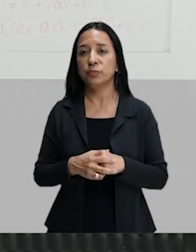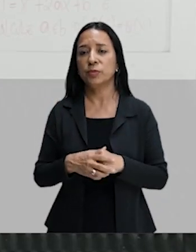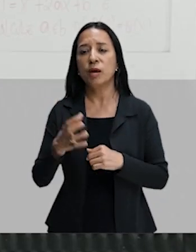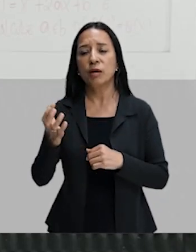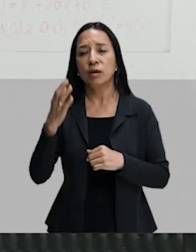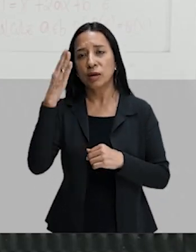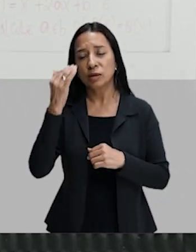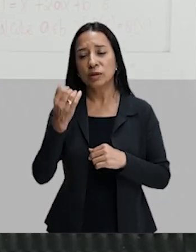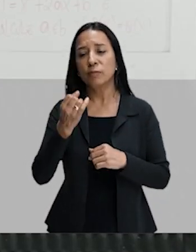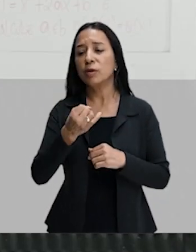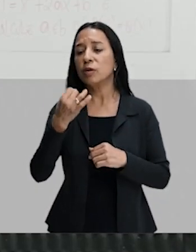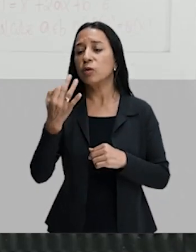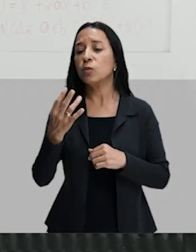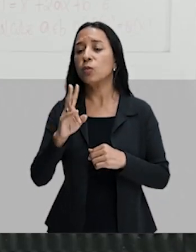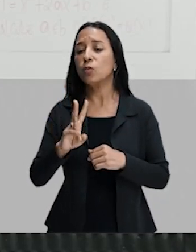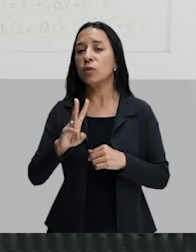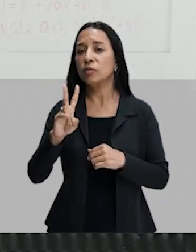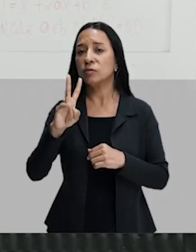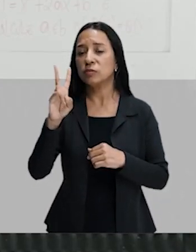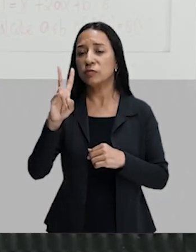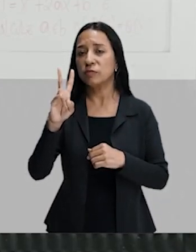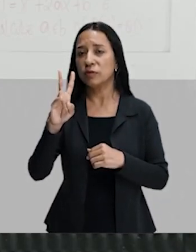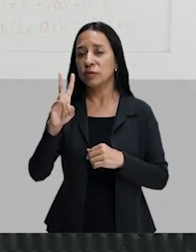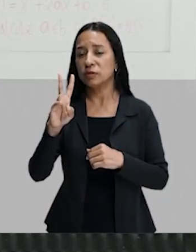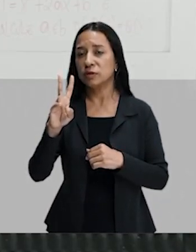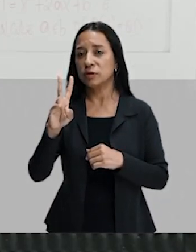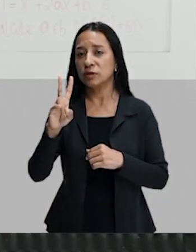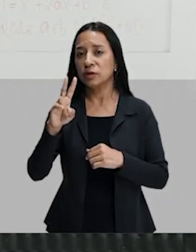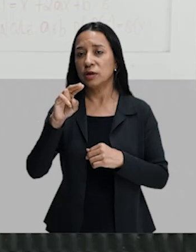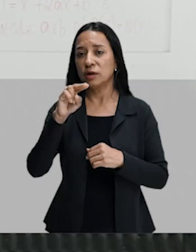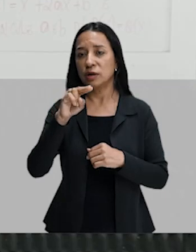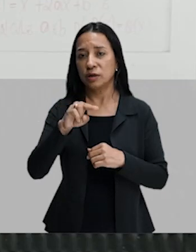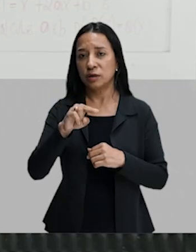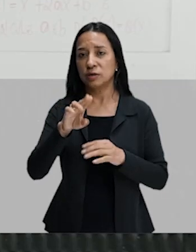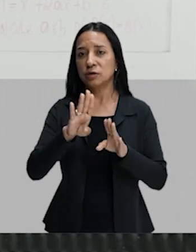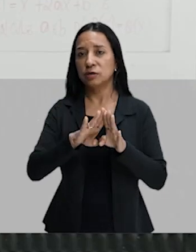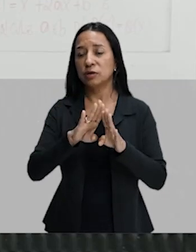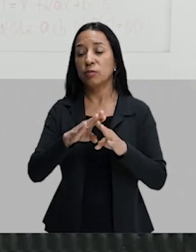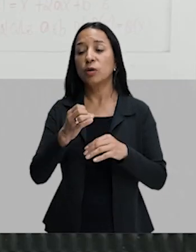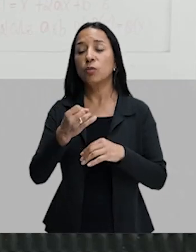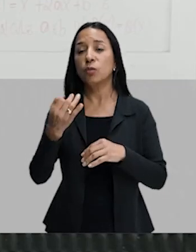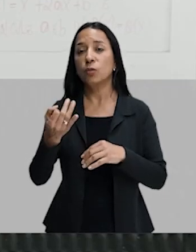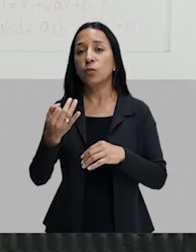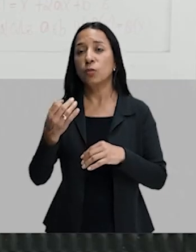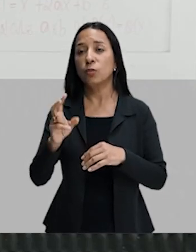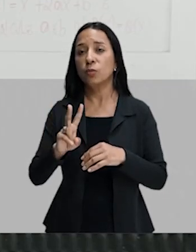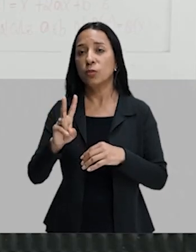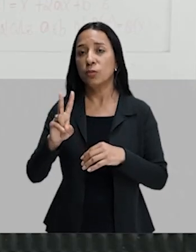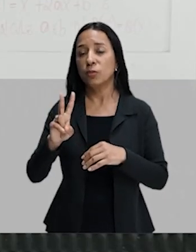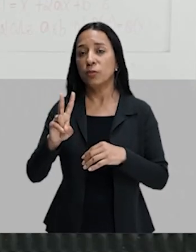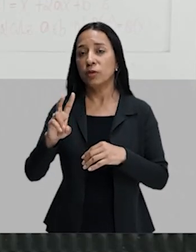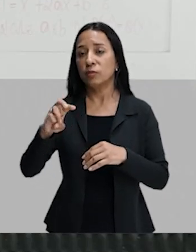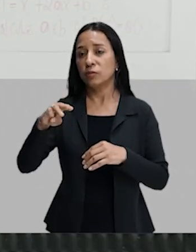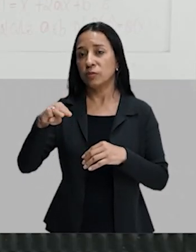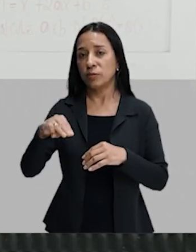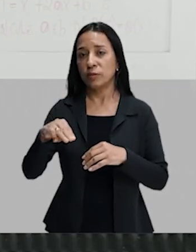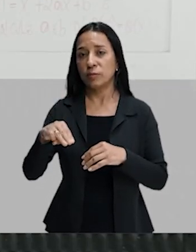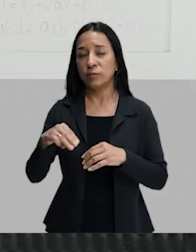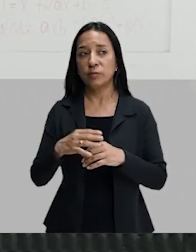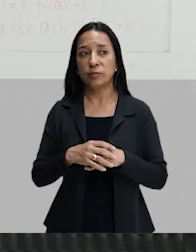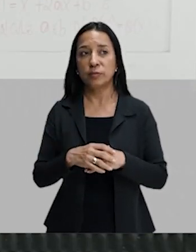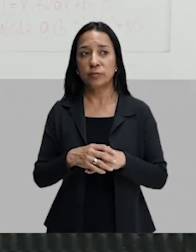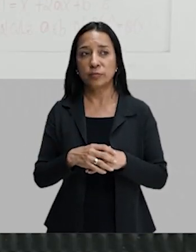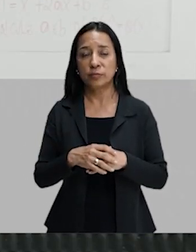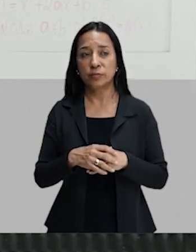quanto equivale m com quanto equivale n, considerando que o polinômio px